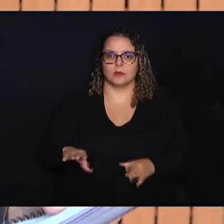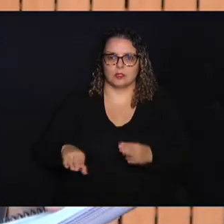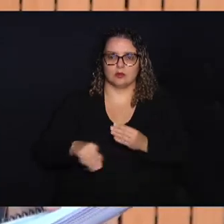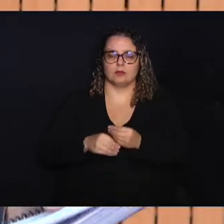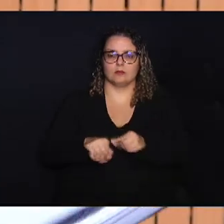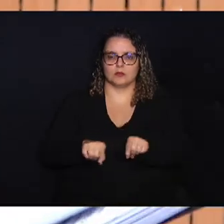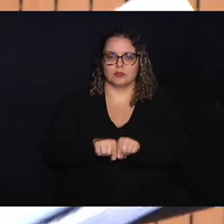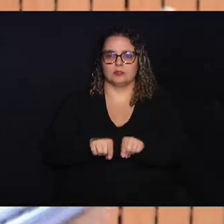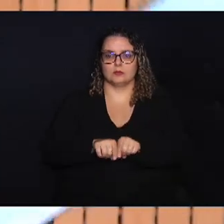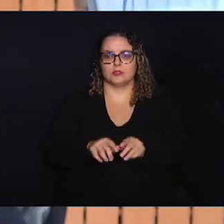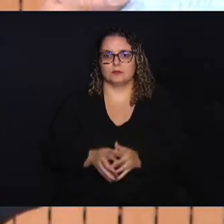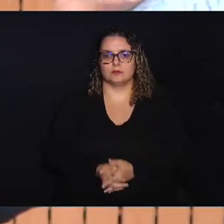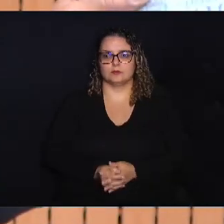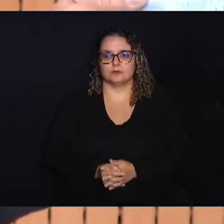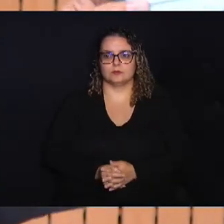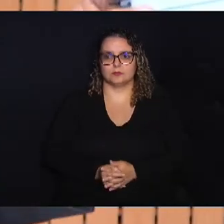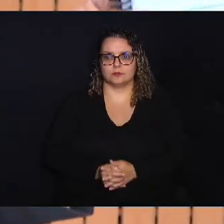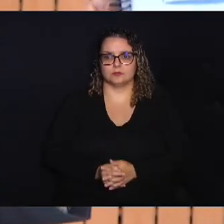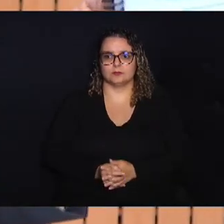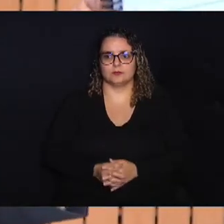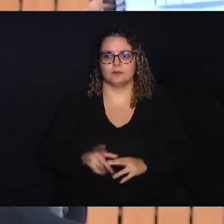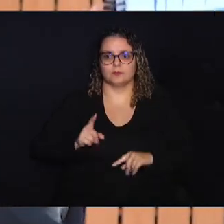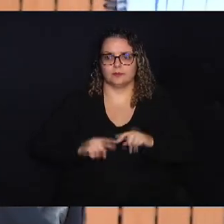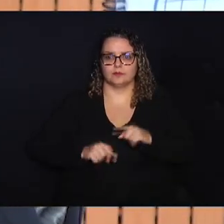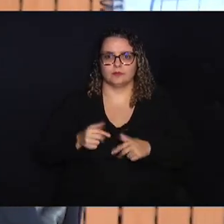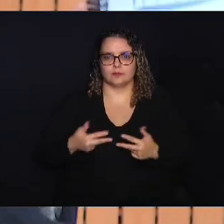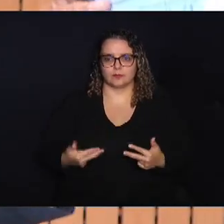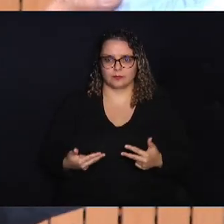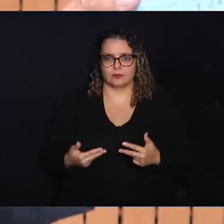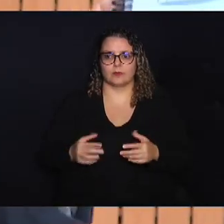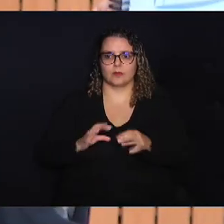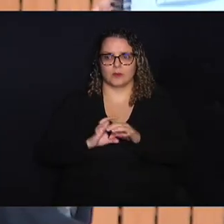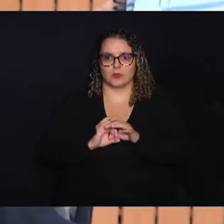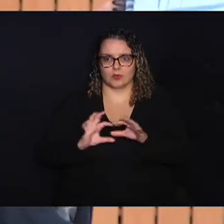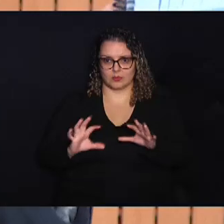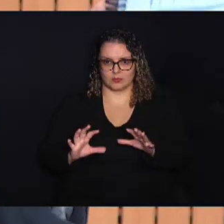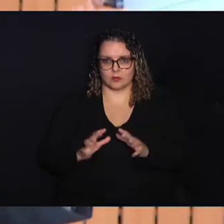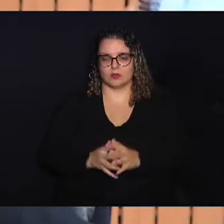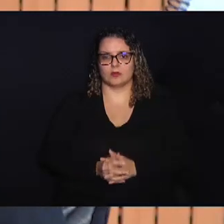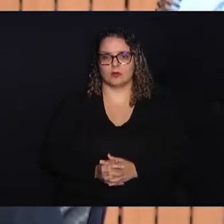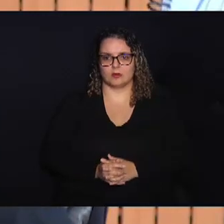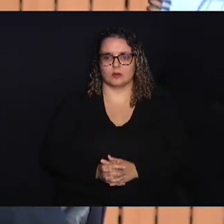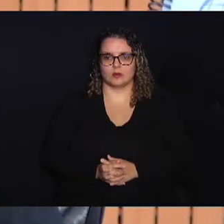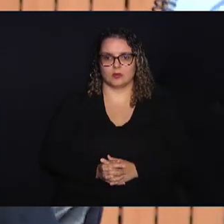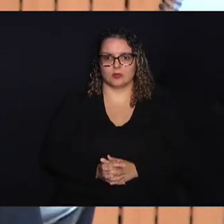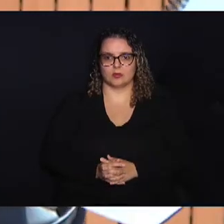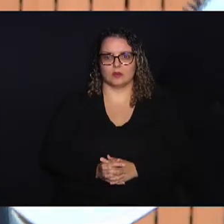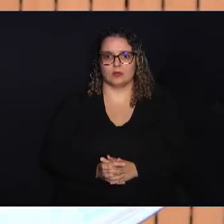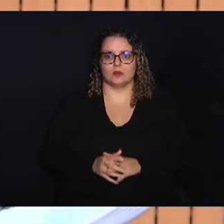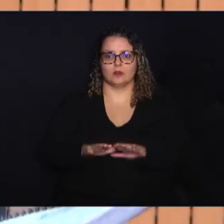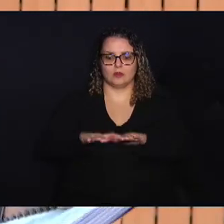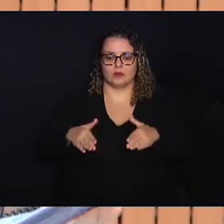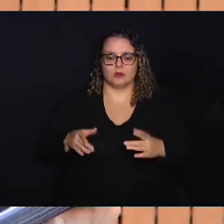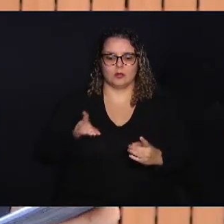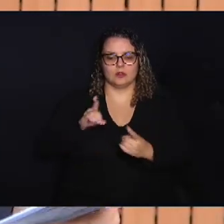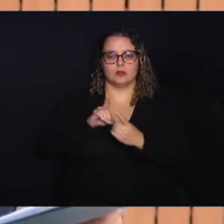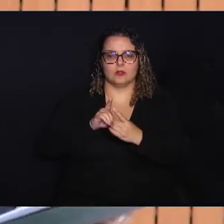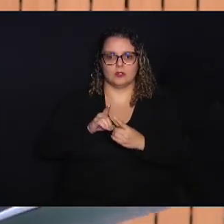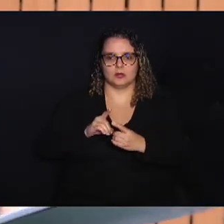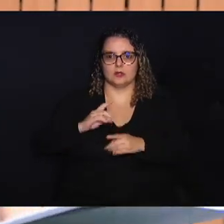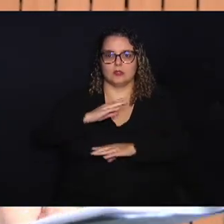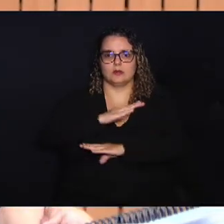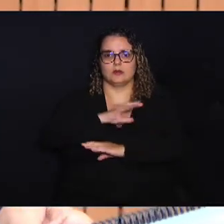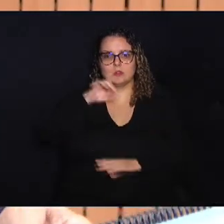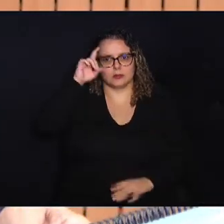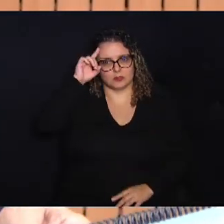Complementarmente, além desse material que será disponibilizado e ficará na recepção da Câmara nos